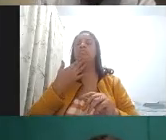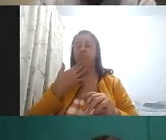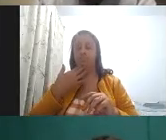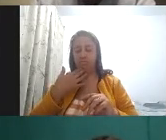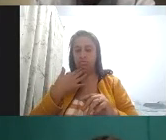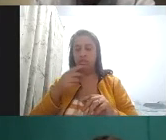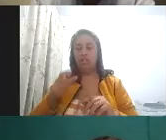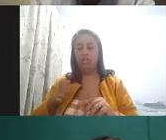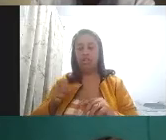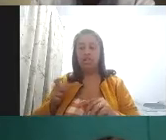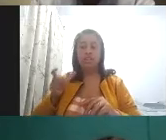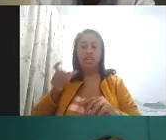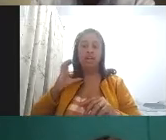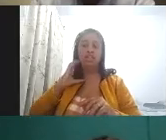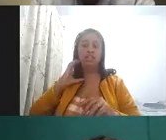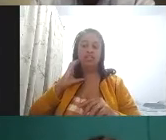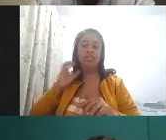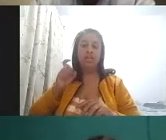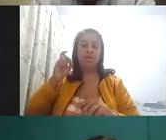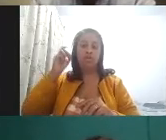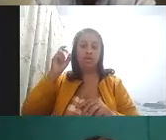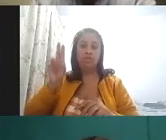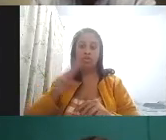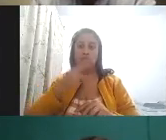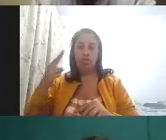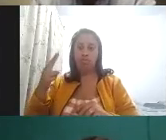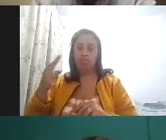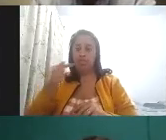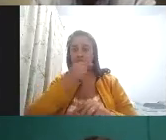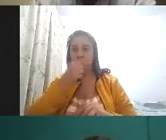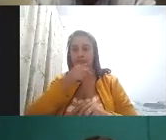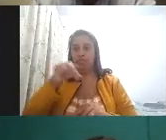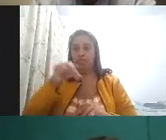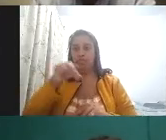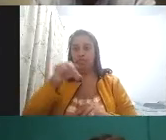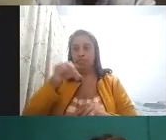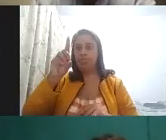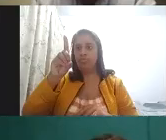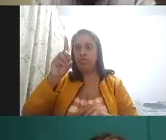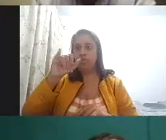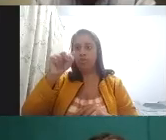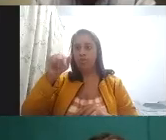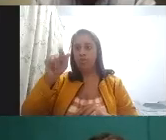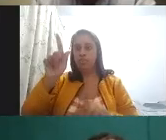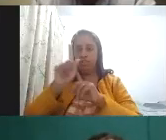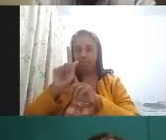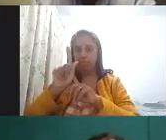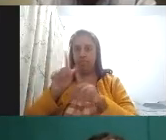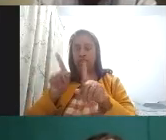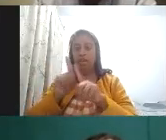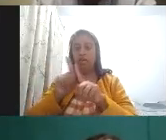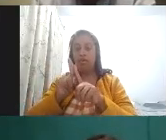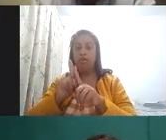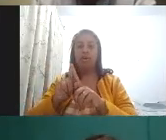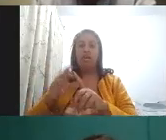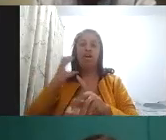São esses chamados de nodding, esse movimento. Aí, a coluna cervical baixa, por sua vez, ela é composta das vértebras